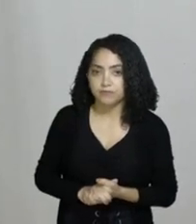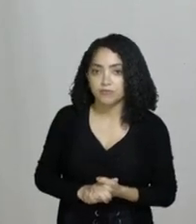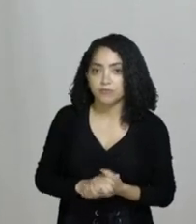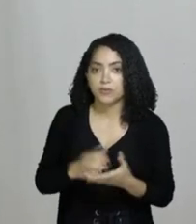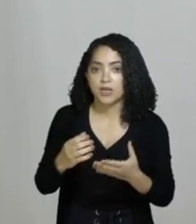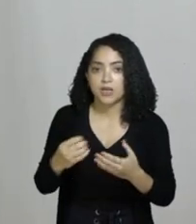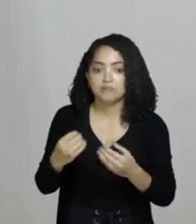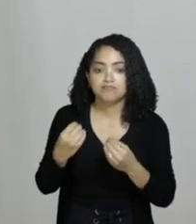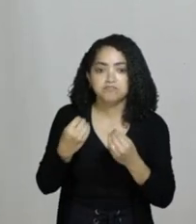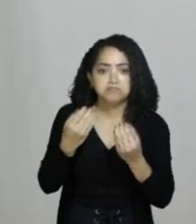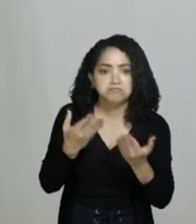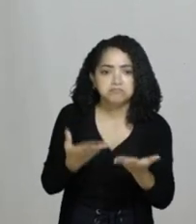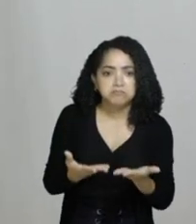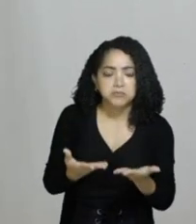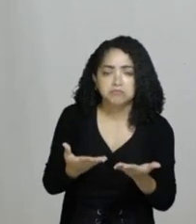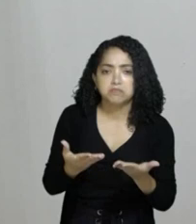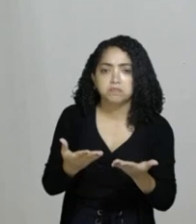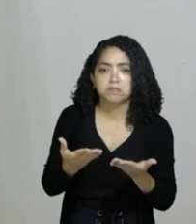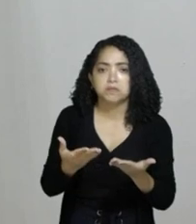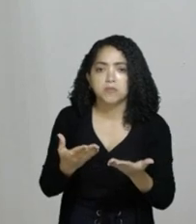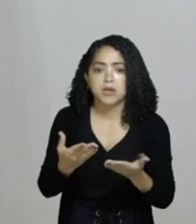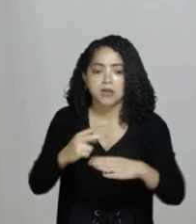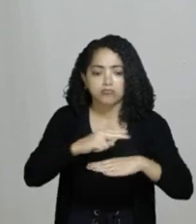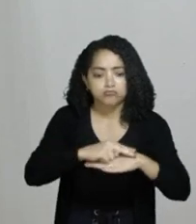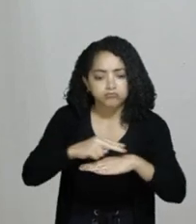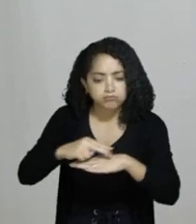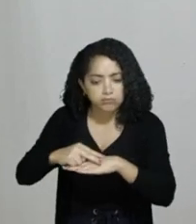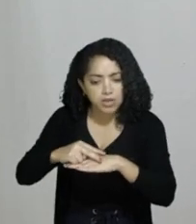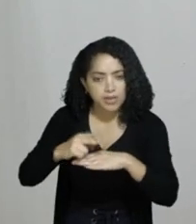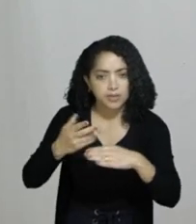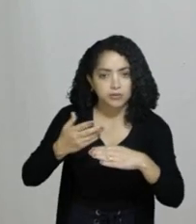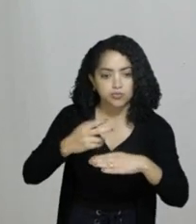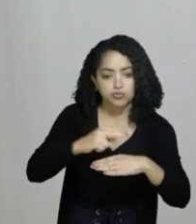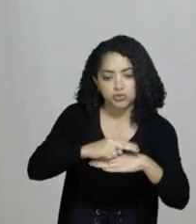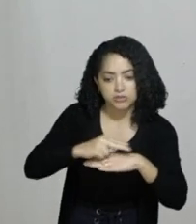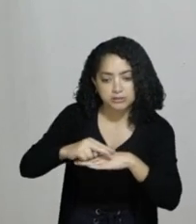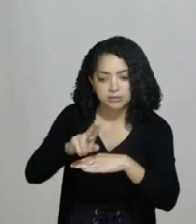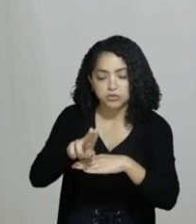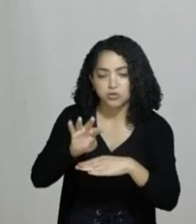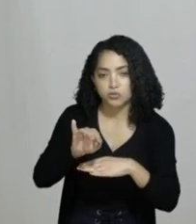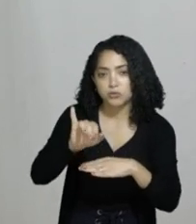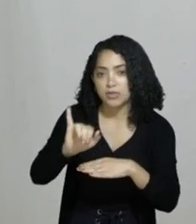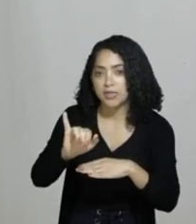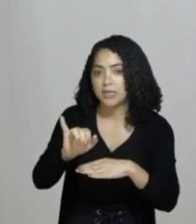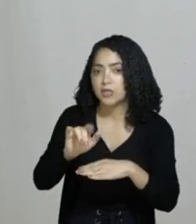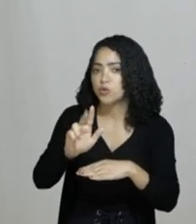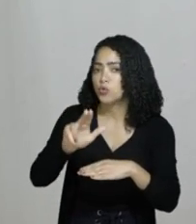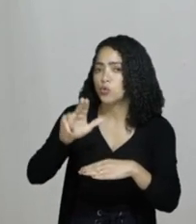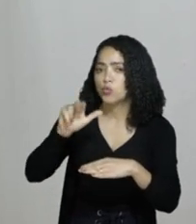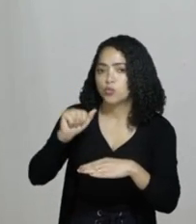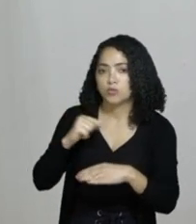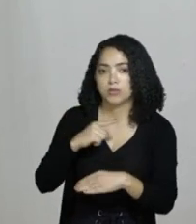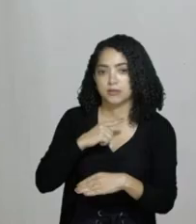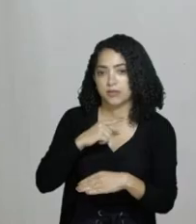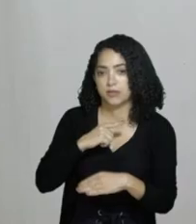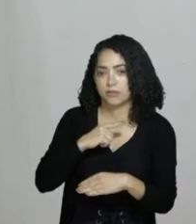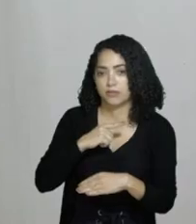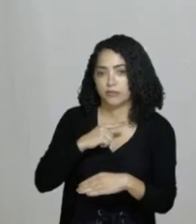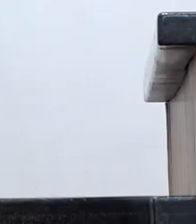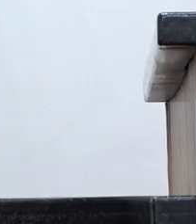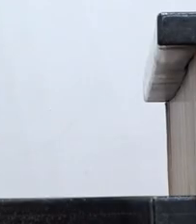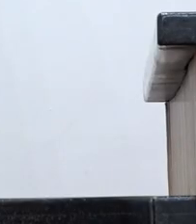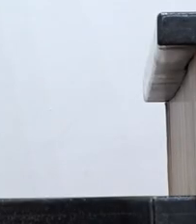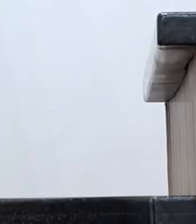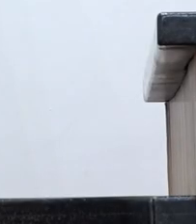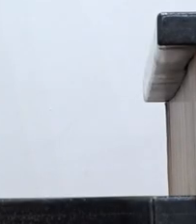oferta de leitos de internação e de UTI proporcionais ao tamanho da sua população